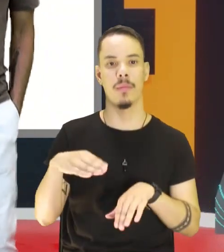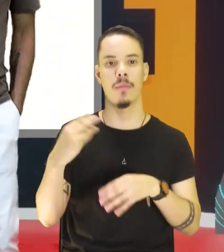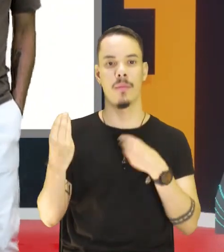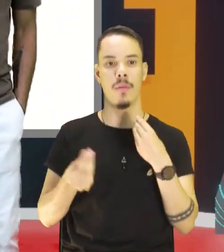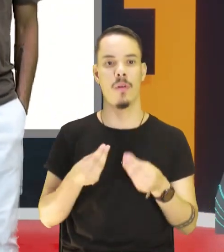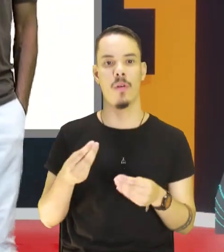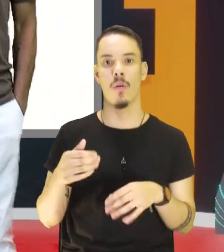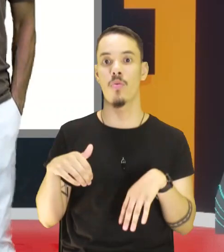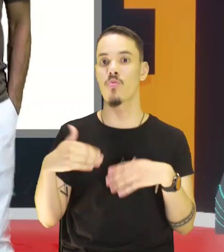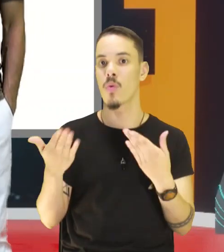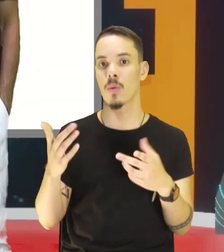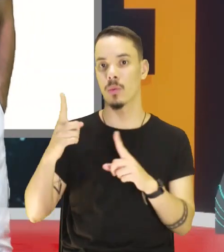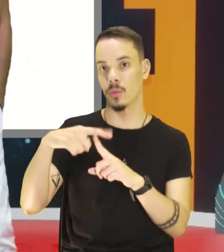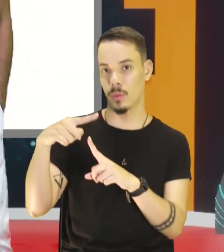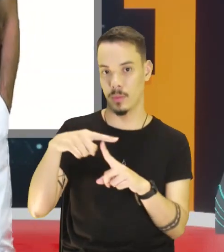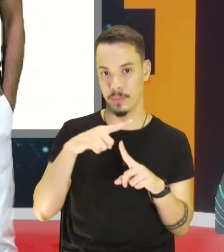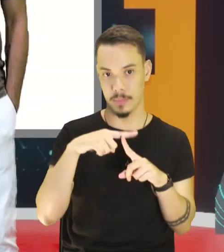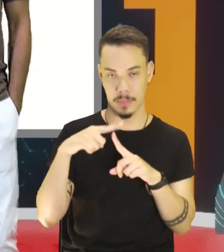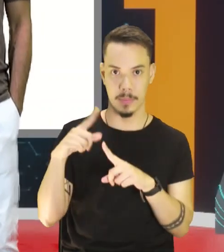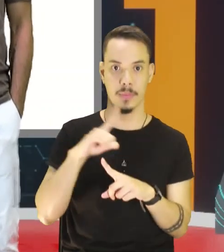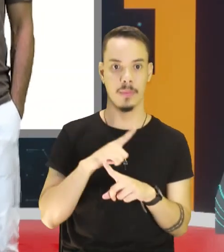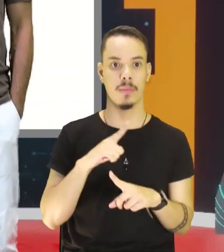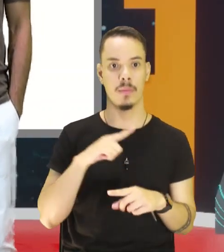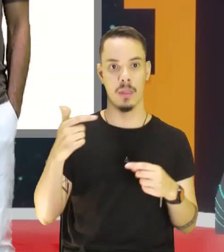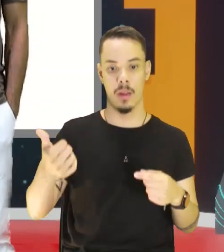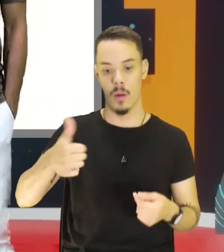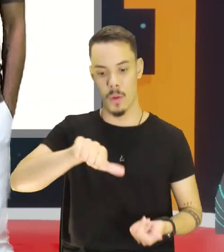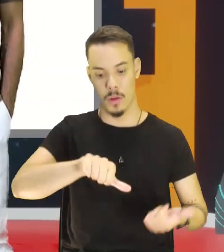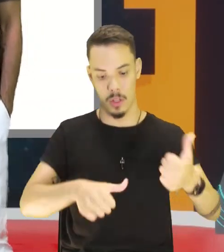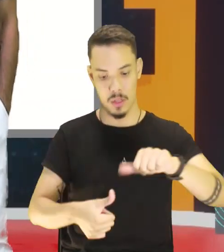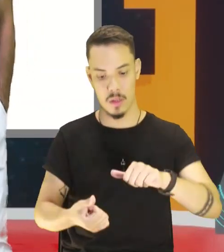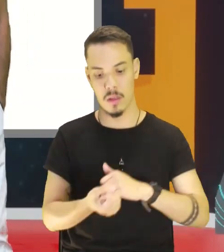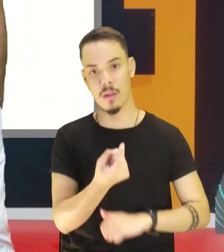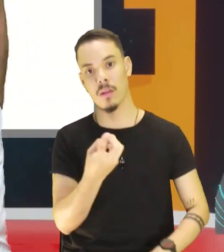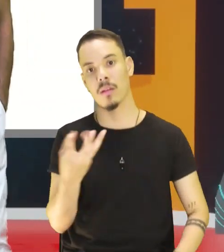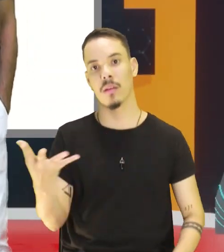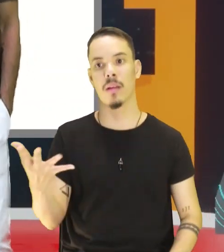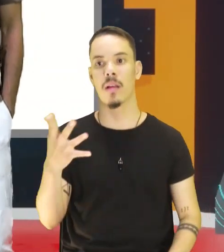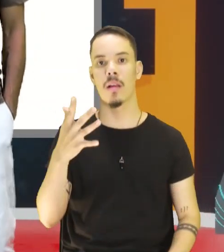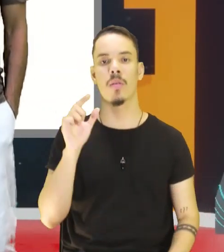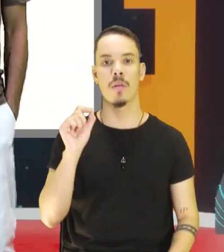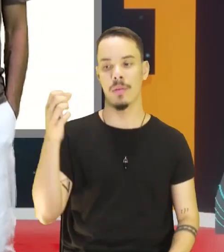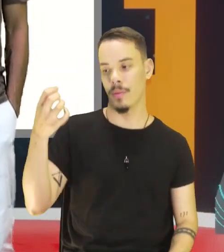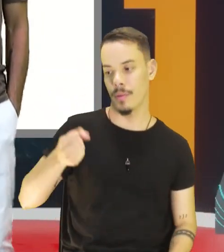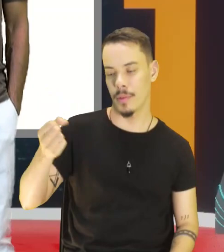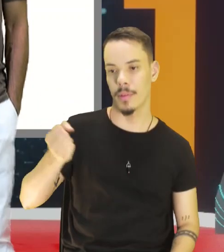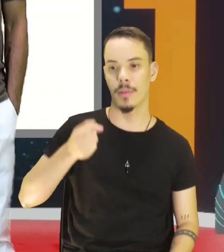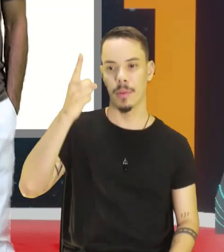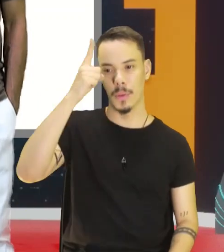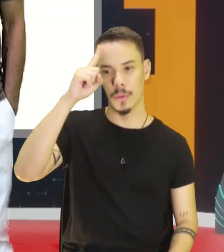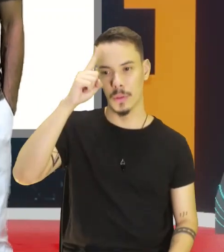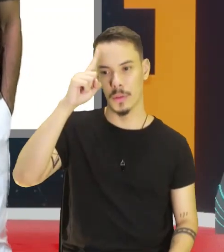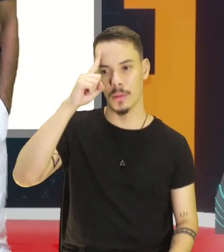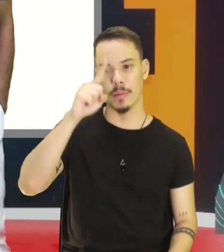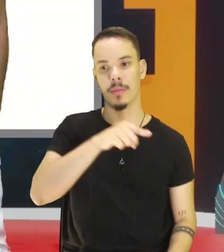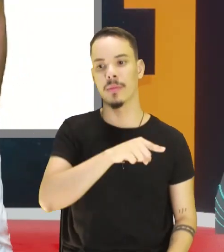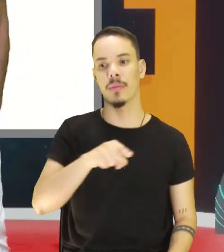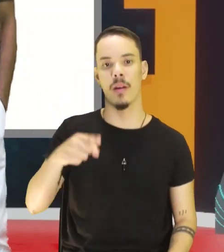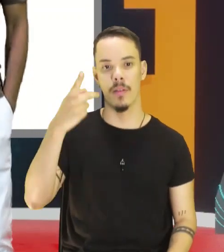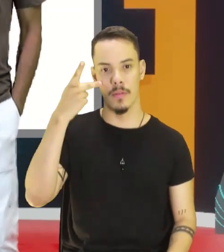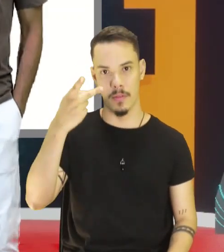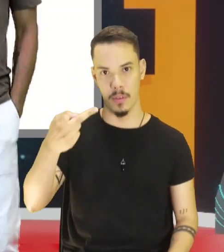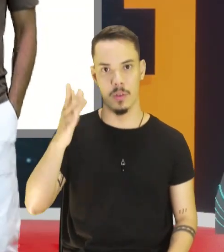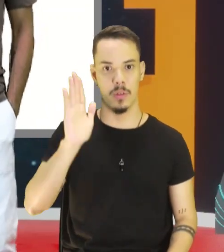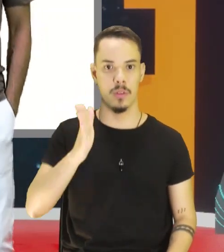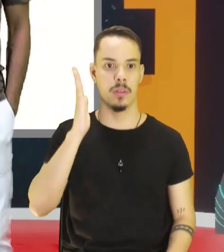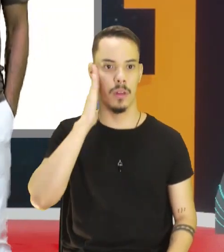queijo é mussarela, aí tem uma dosagem de litros de leite e da produção diária, muito bacana. A gente visitou esse laticínio